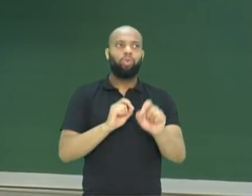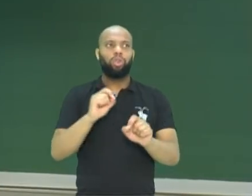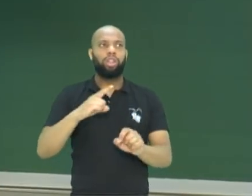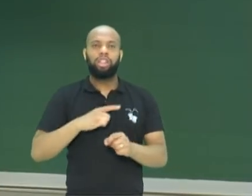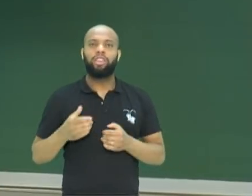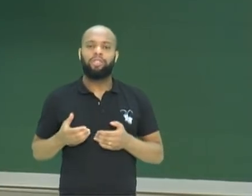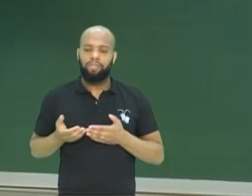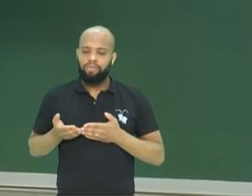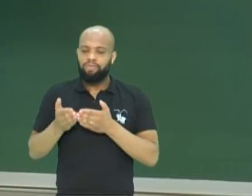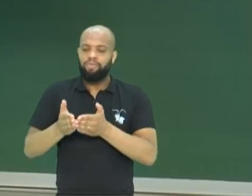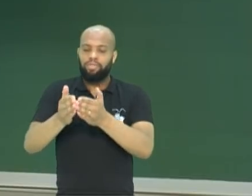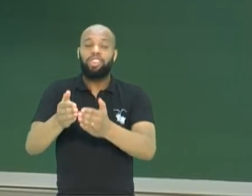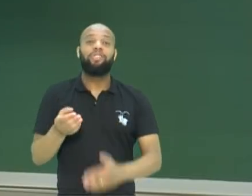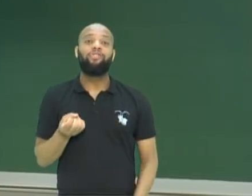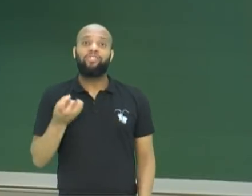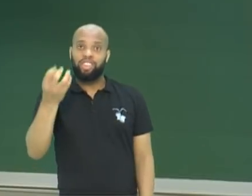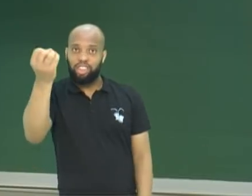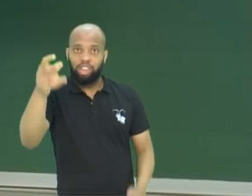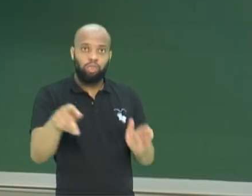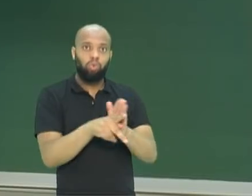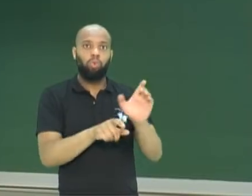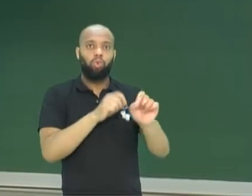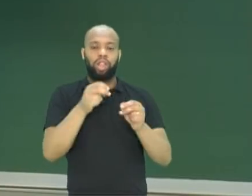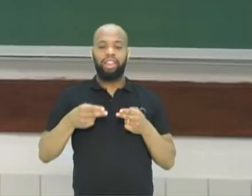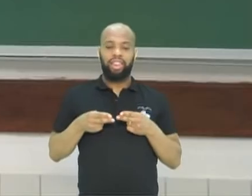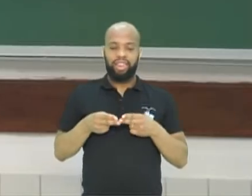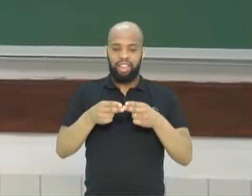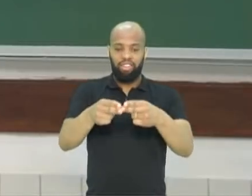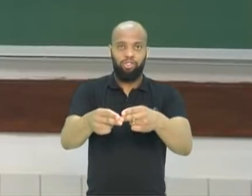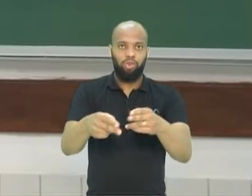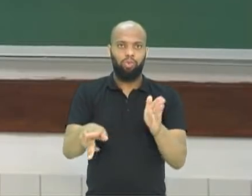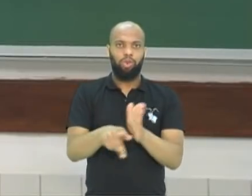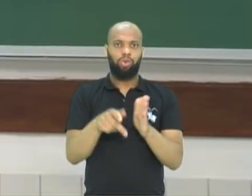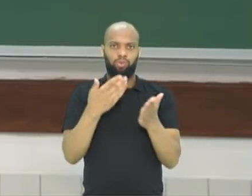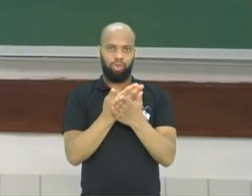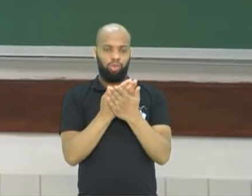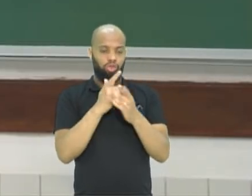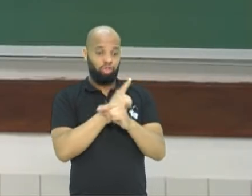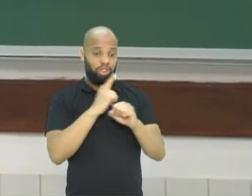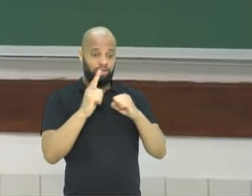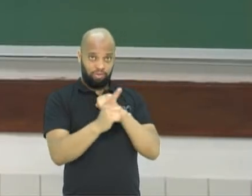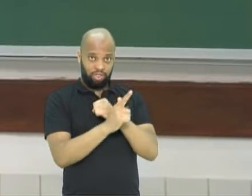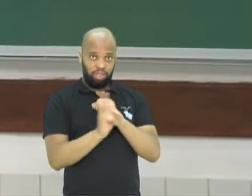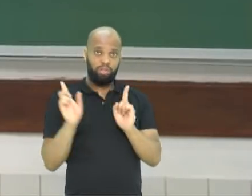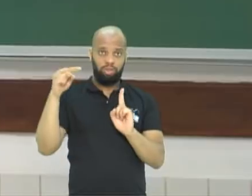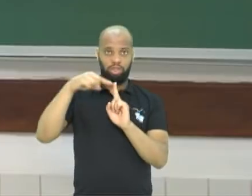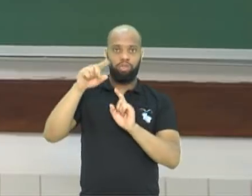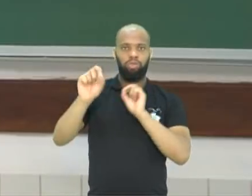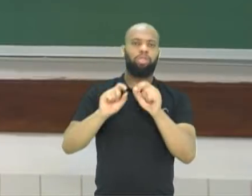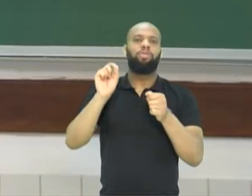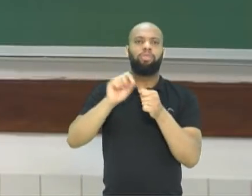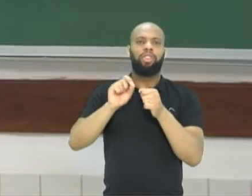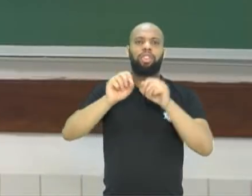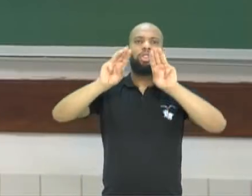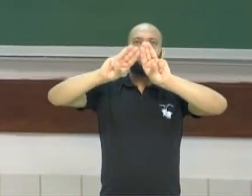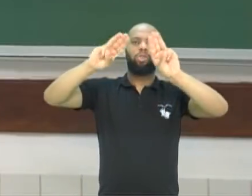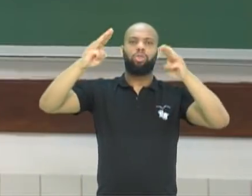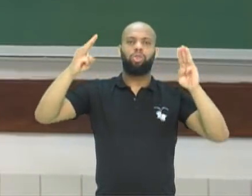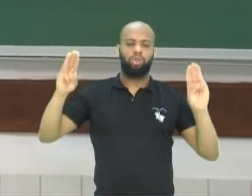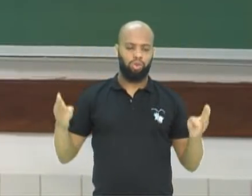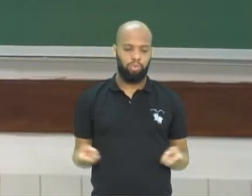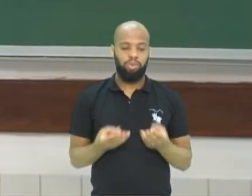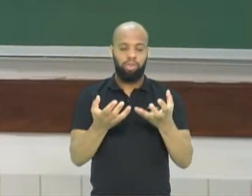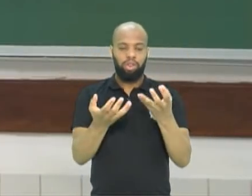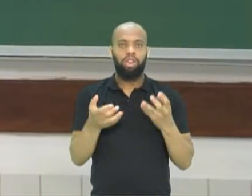num navio cartográfico. Esse navio tinha o objetivo de fazer um mapa cartográfico,